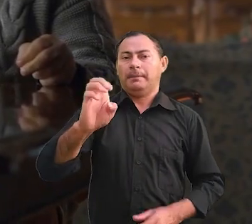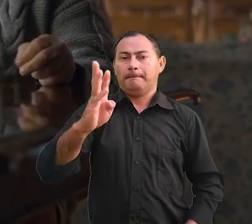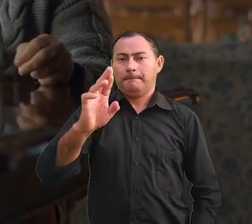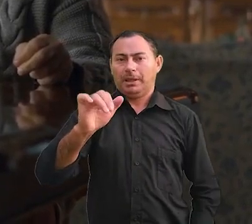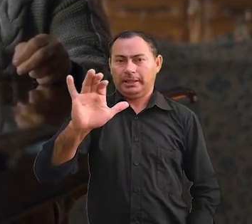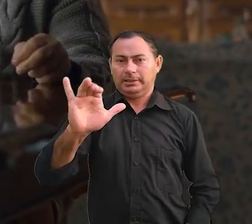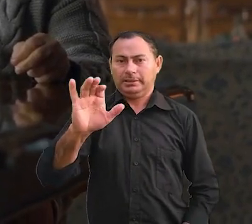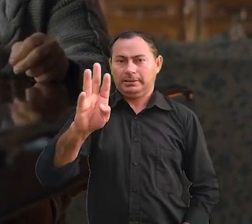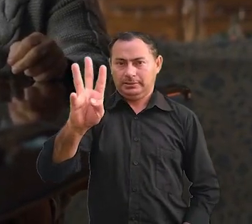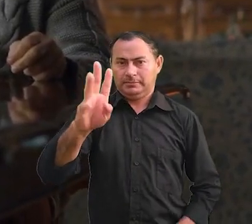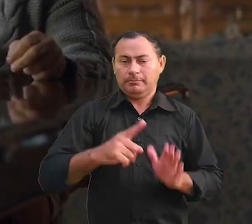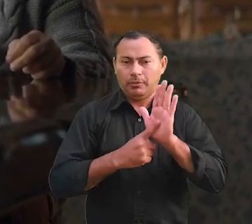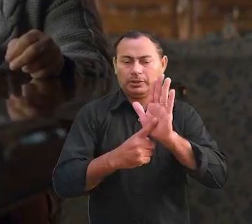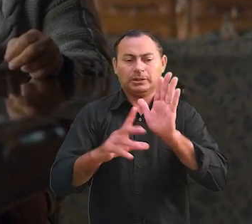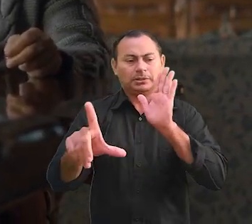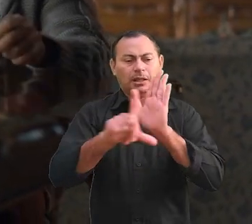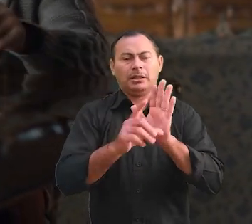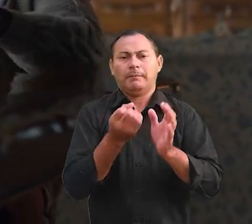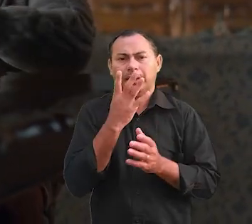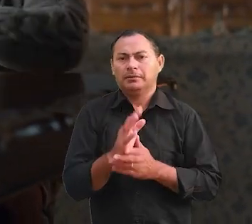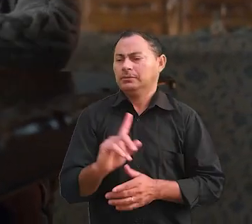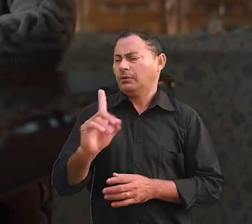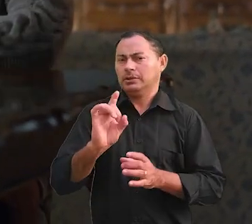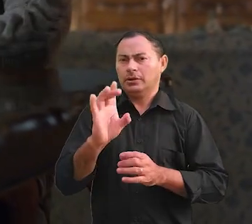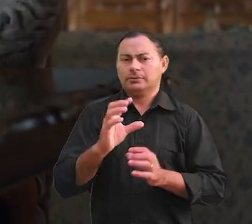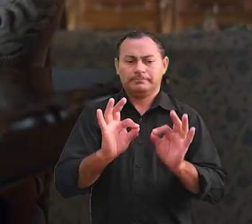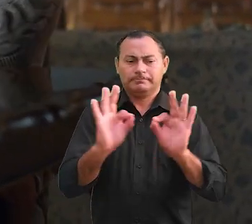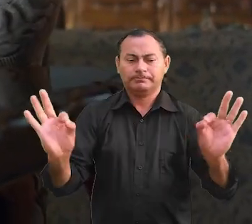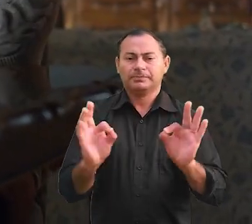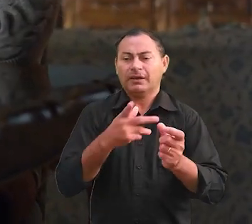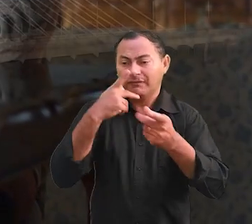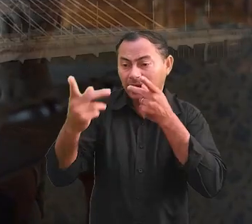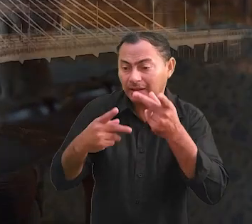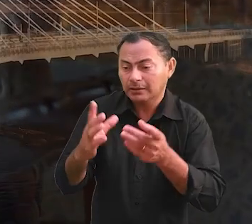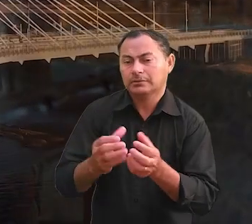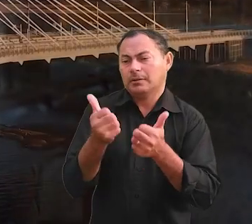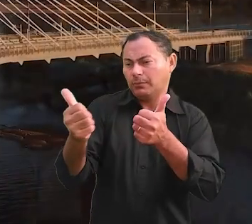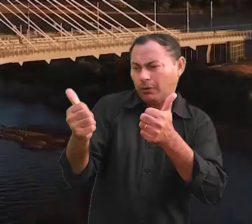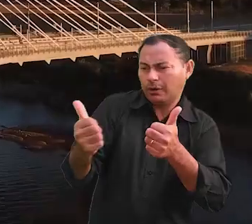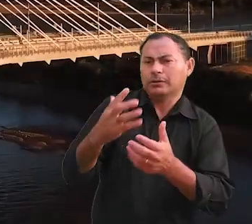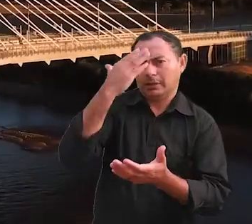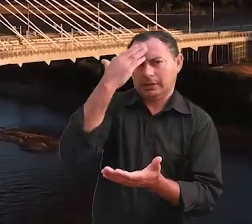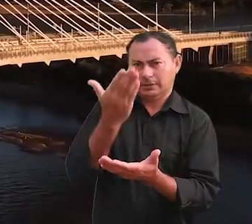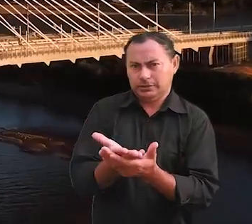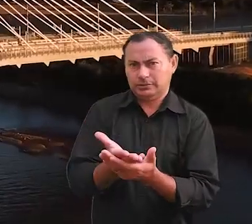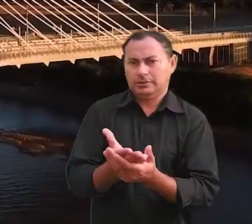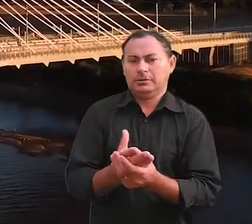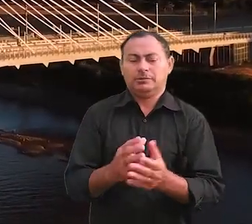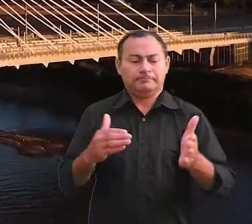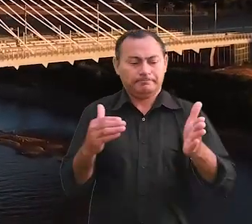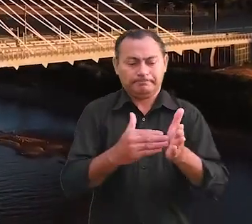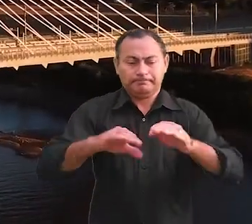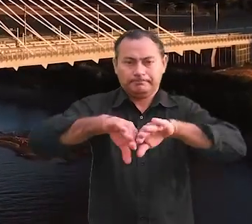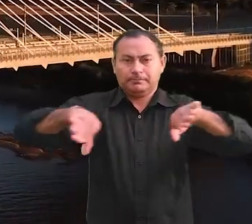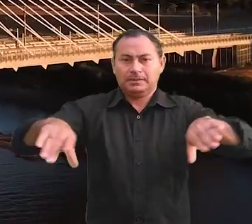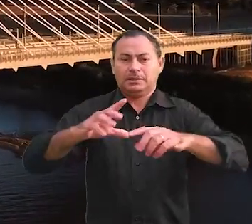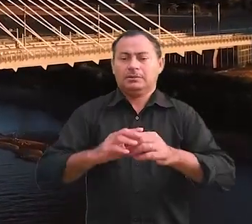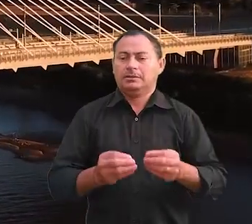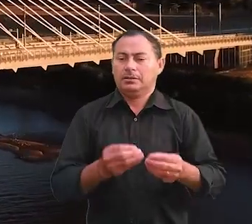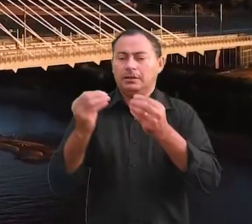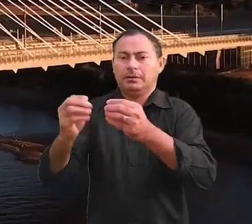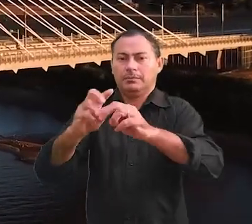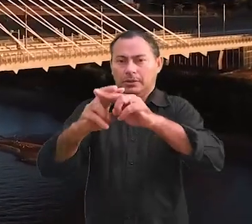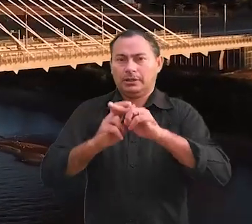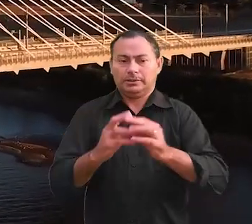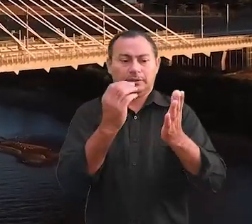Bill bright ilustra muito bem essa lei não basta simplesmente dizer Tá bom eu acredito que esse Abismo